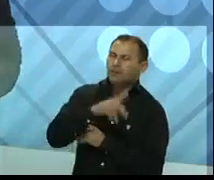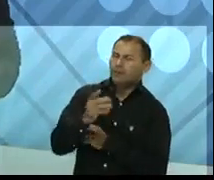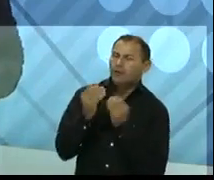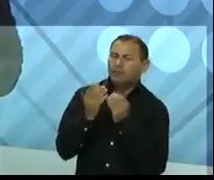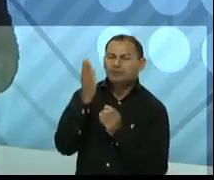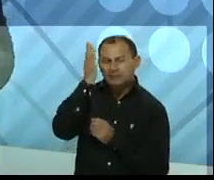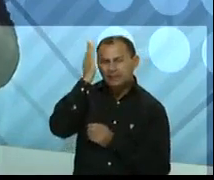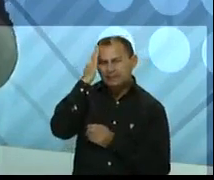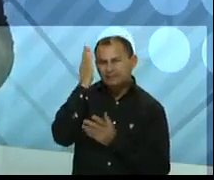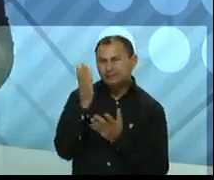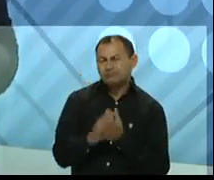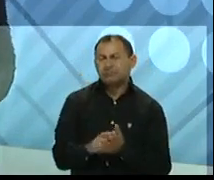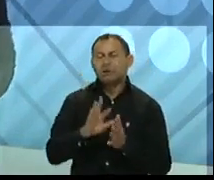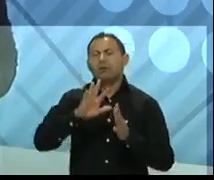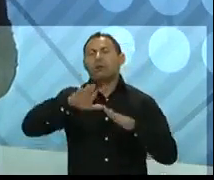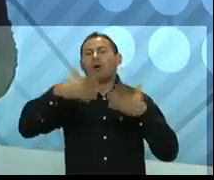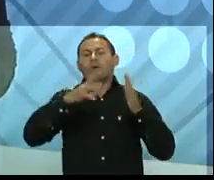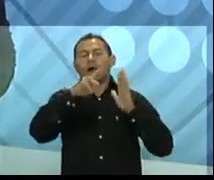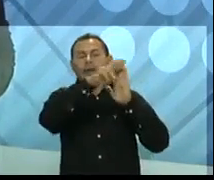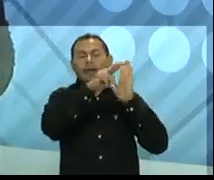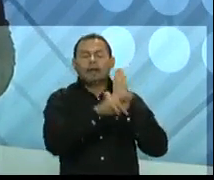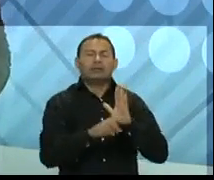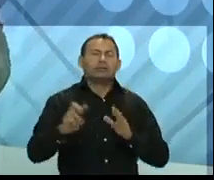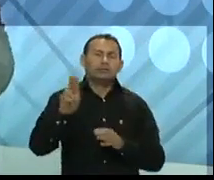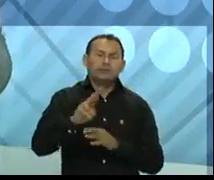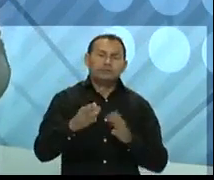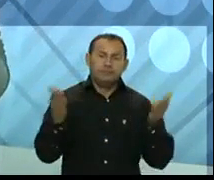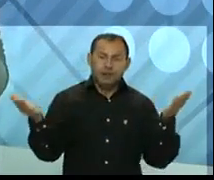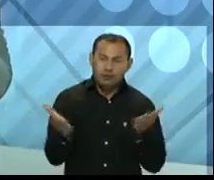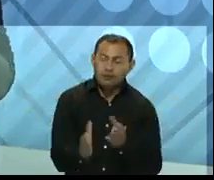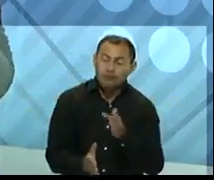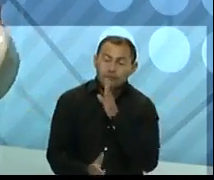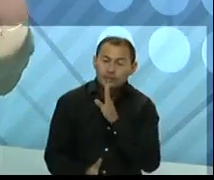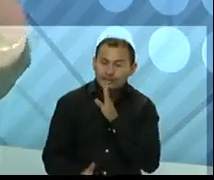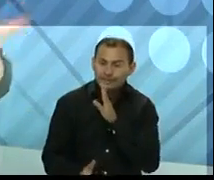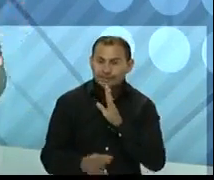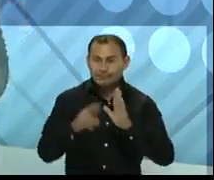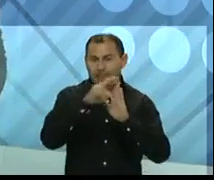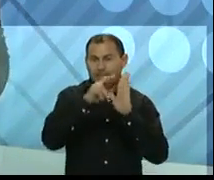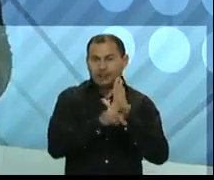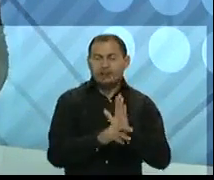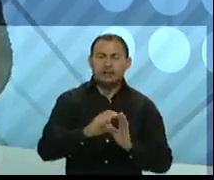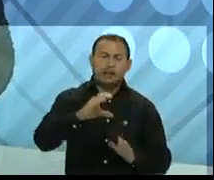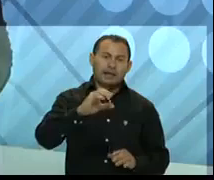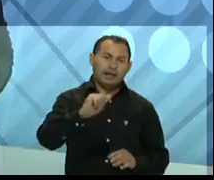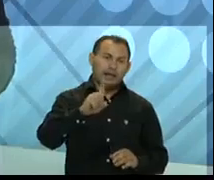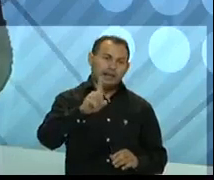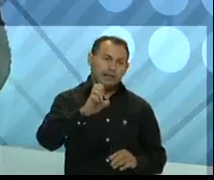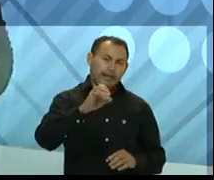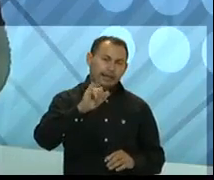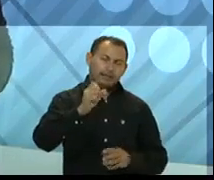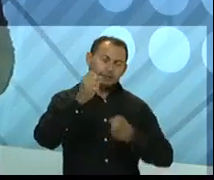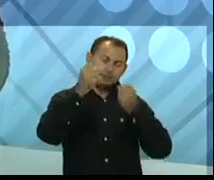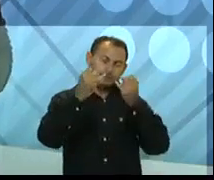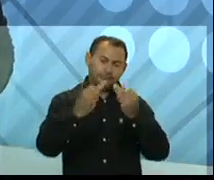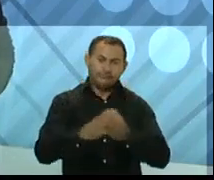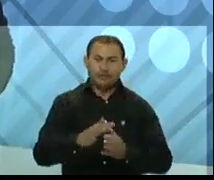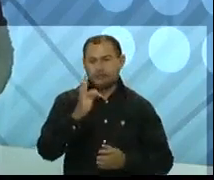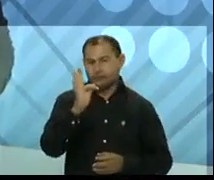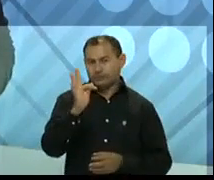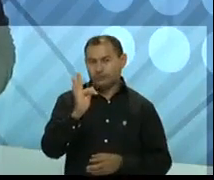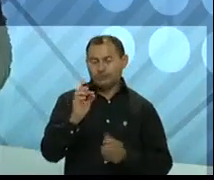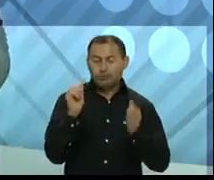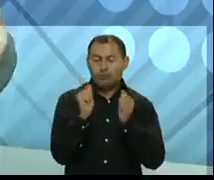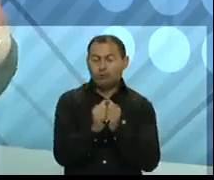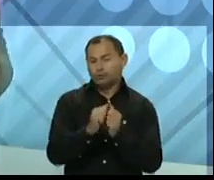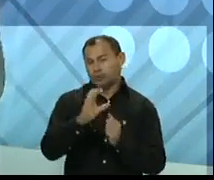para identificar qual tipo de regra eu tenho que utilizar? Porque agora nós vamos conhecer a regra da cadeia, né? Que vai trabalhar com a questão da função